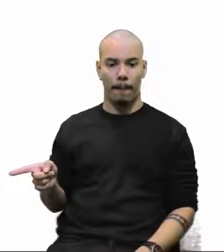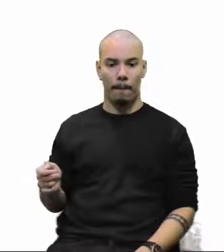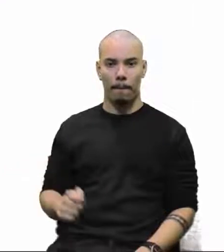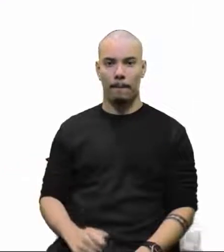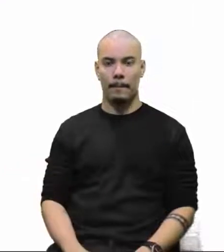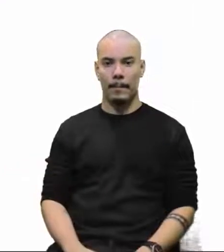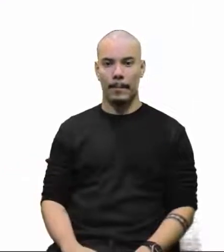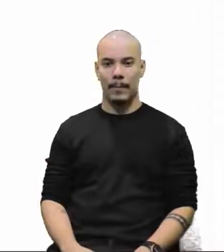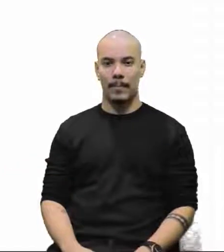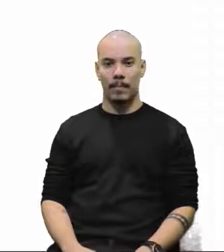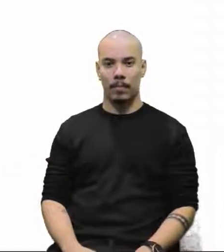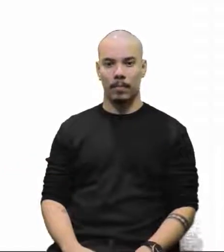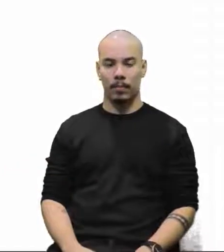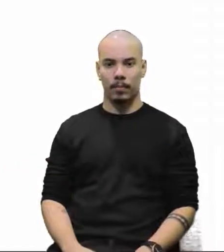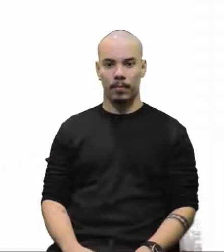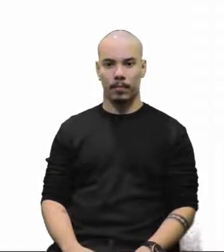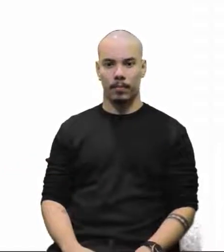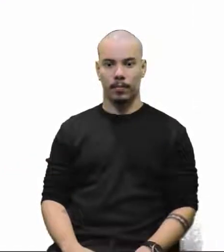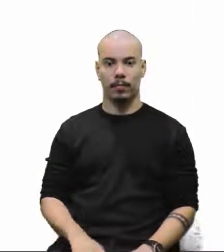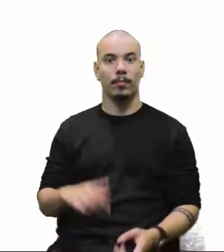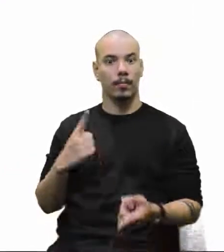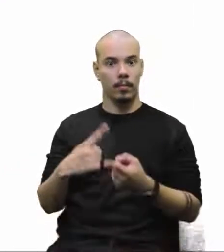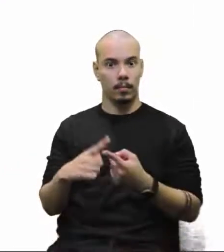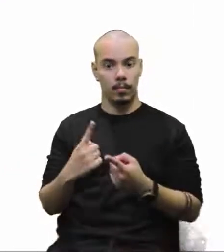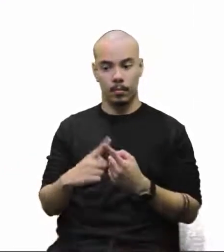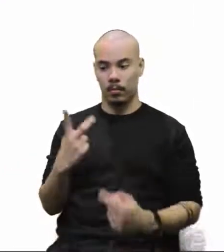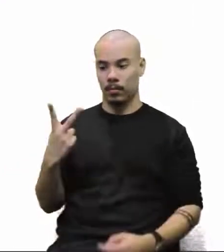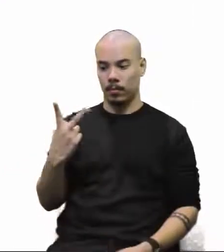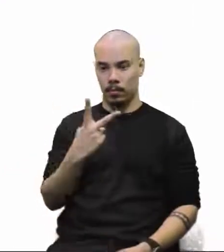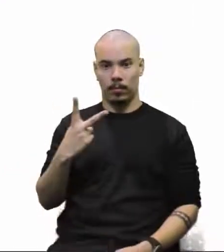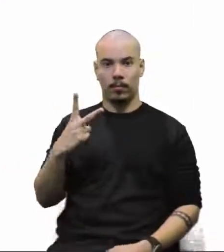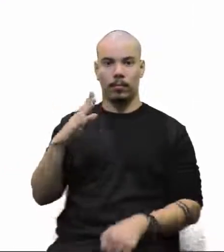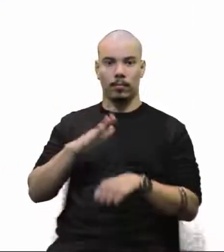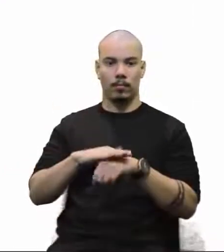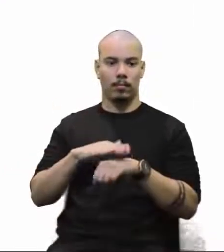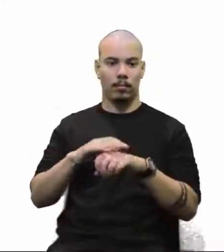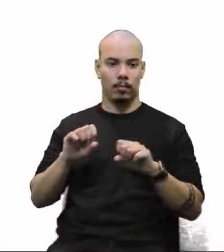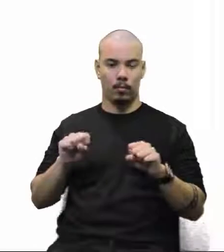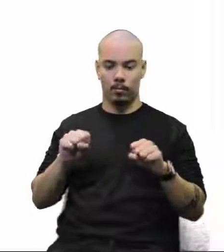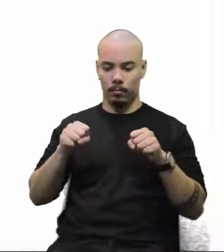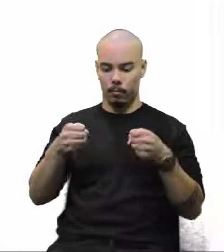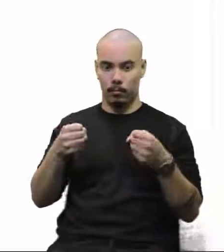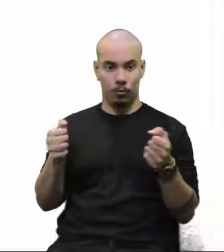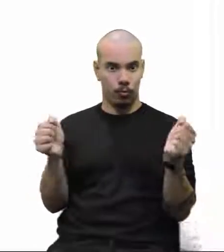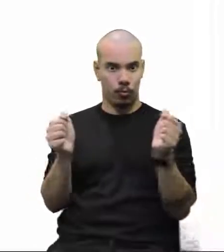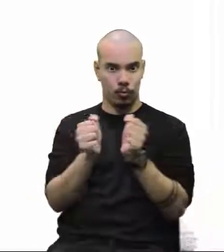por metro. É isso, no caso, os dois estão atuando, né?